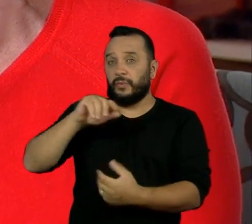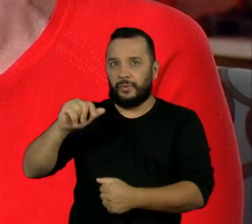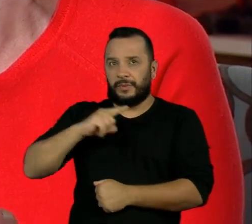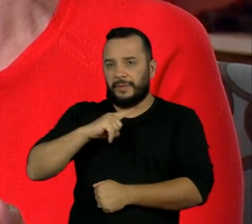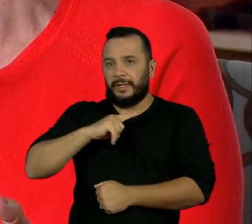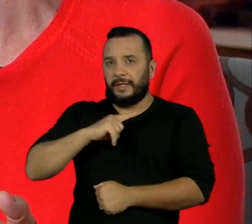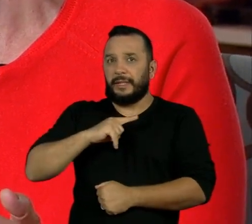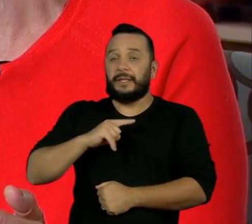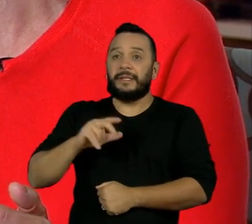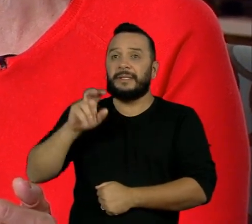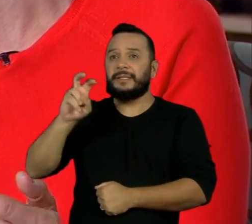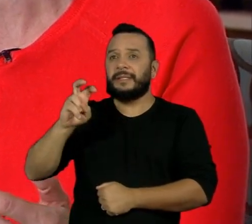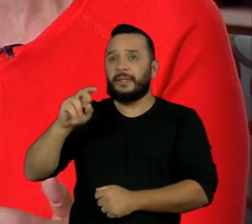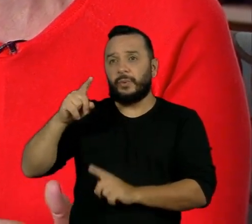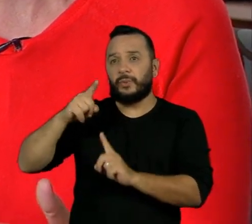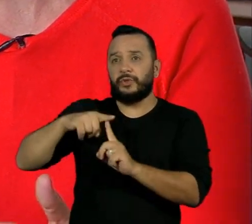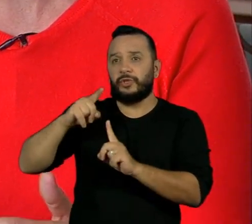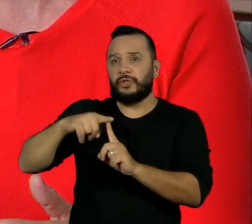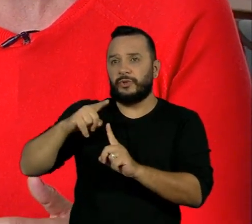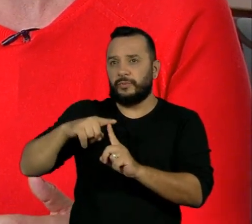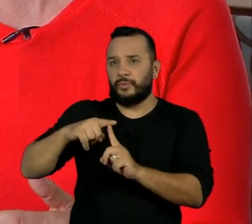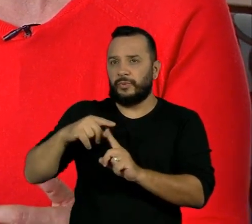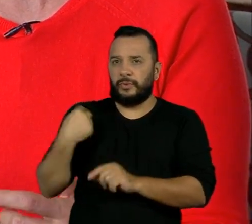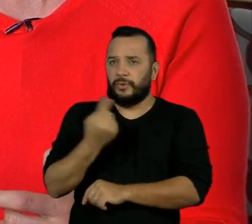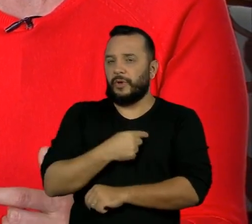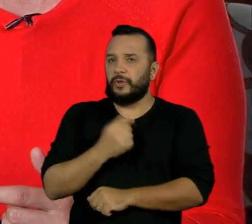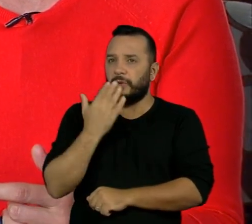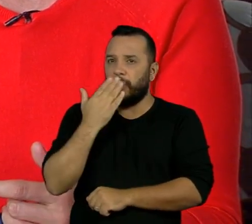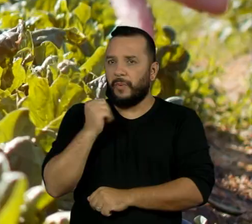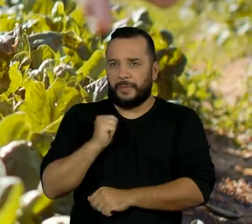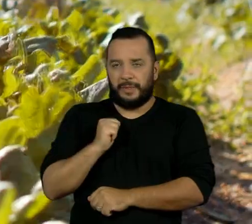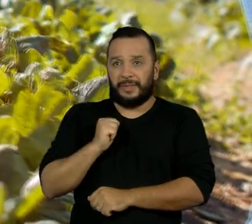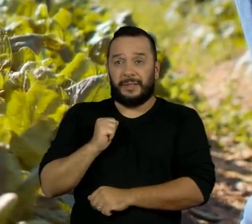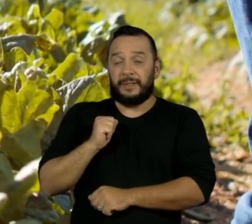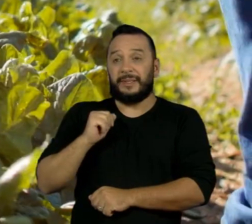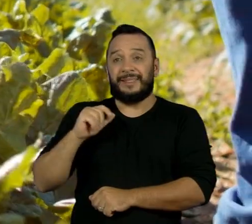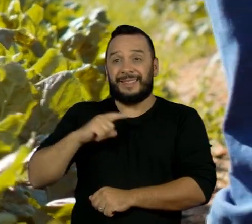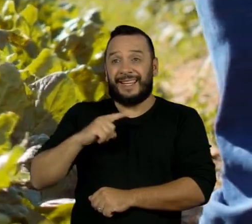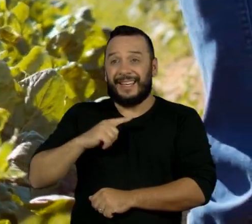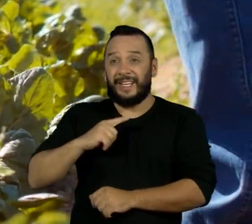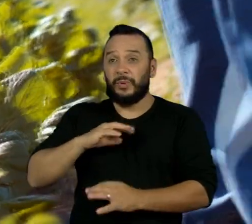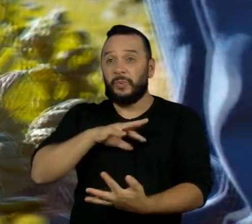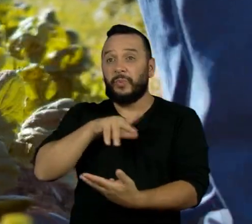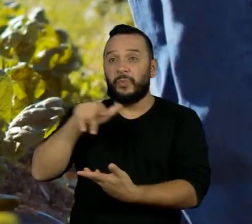350 mil espécies no mundo de alimento.